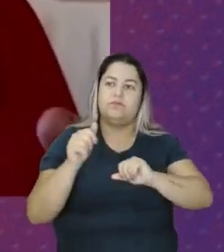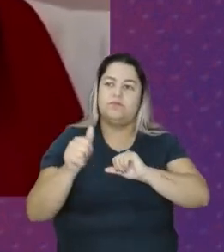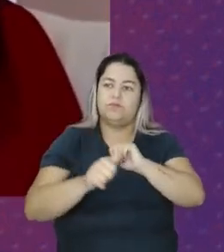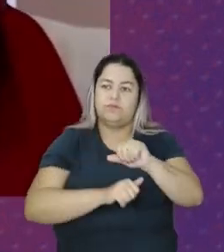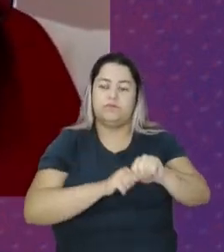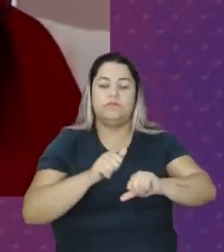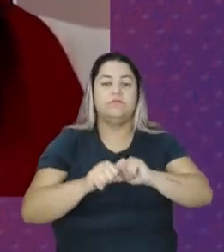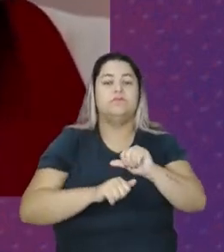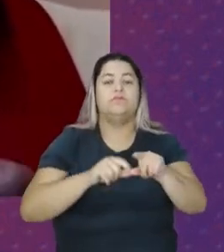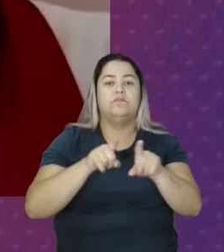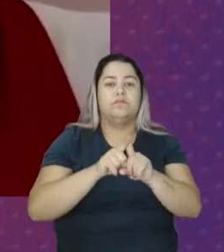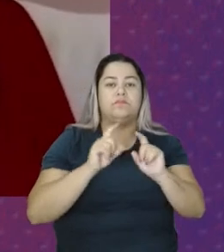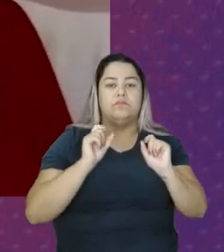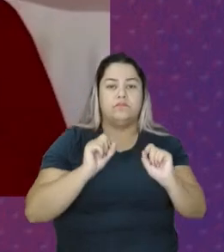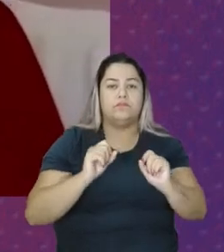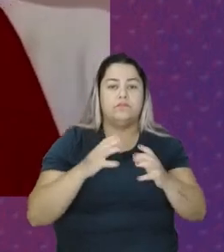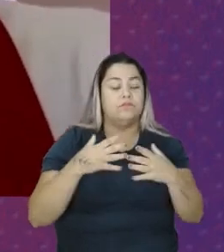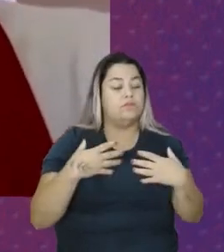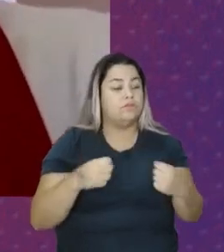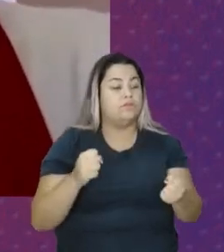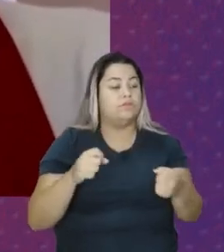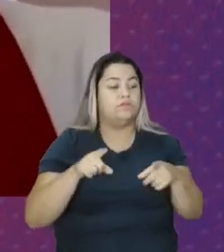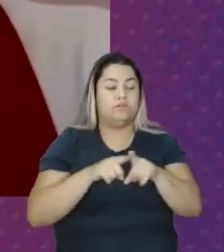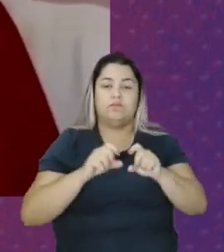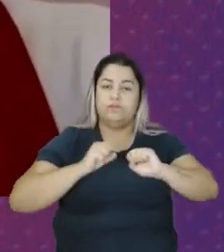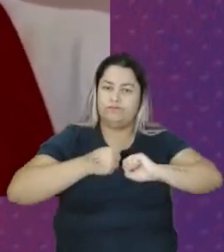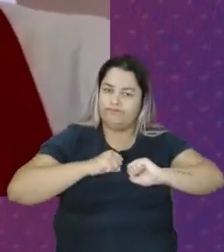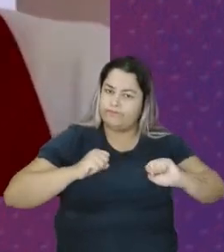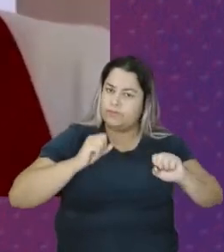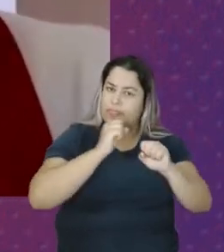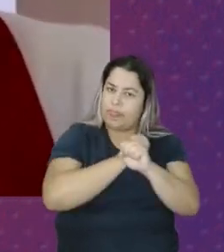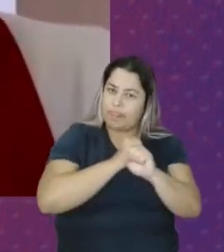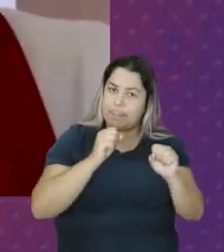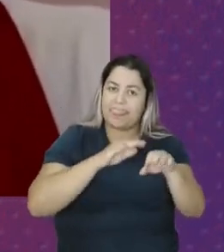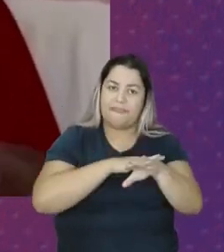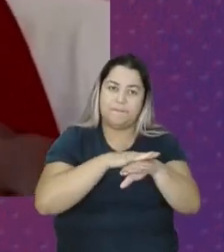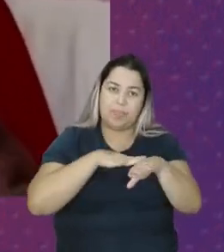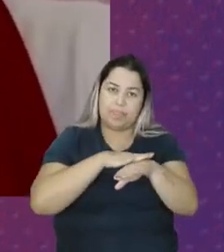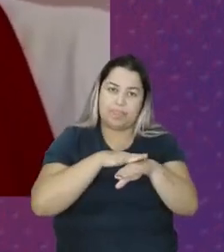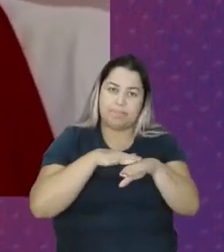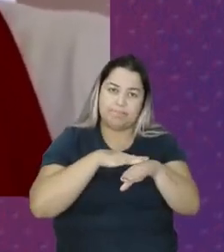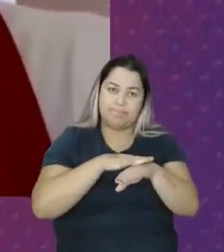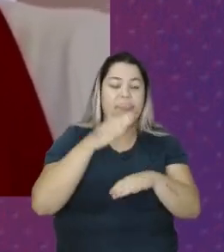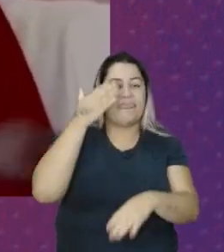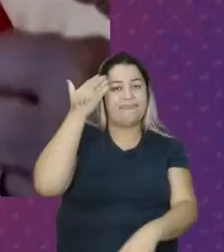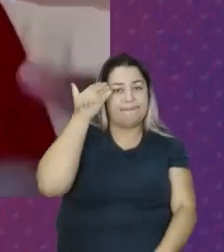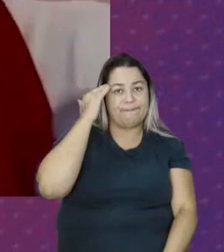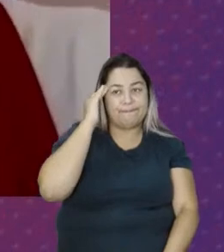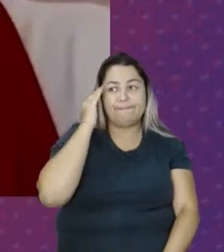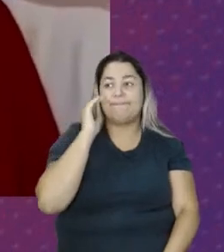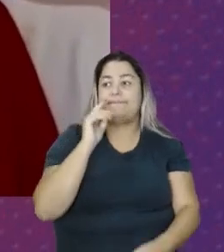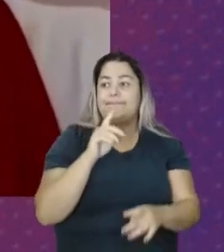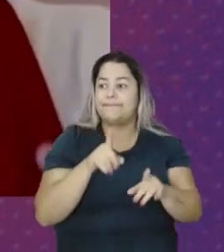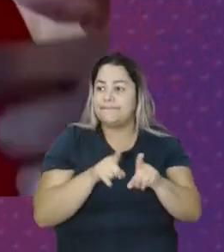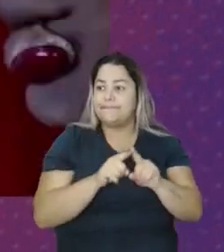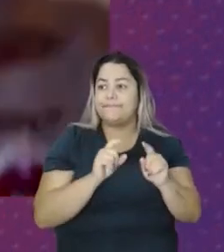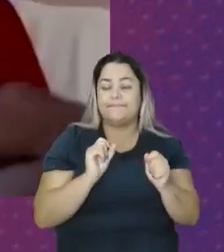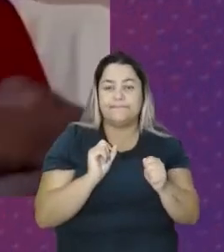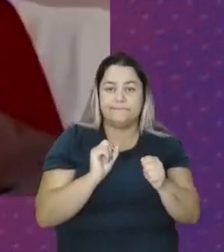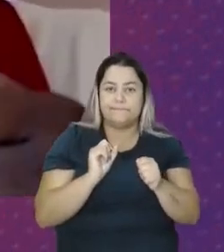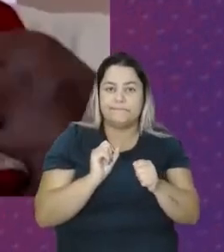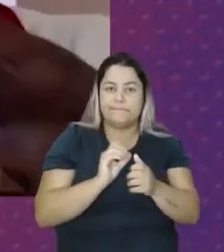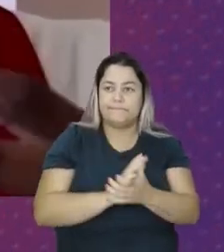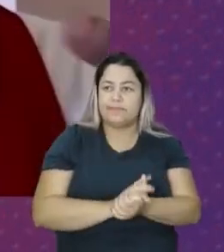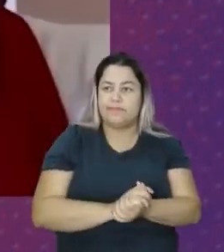ao assumir as grandes possibilidades de conversar, de compreender, de produzir